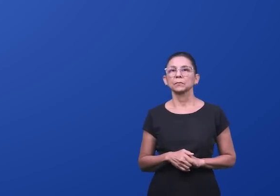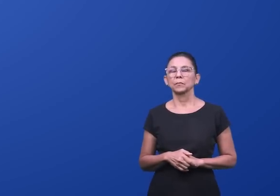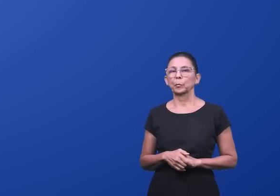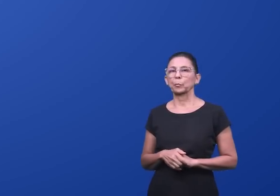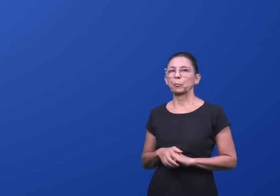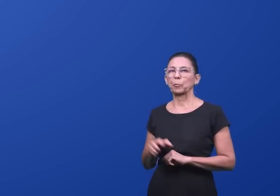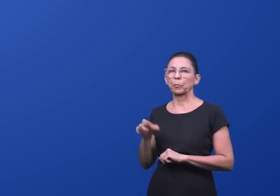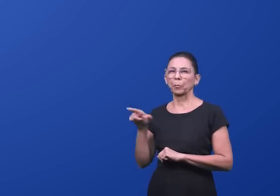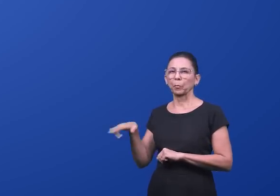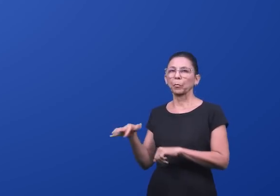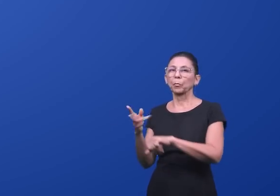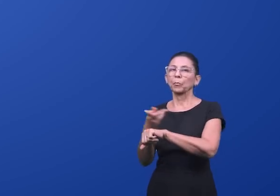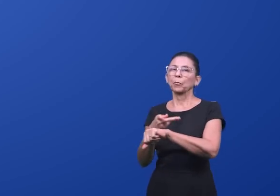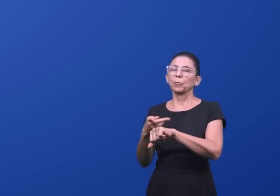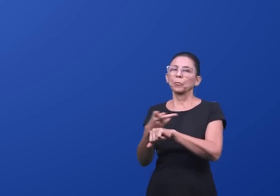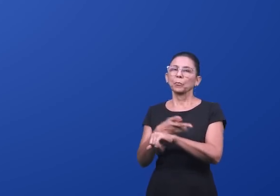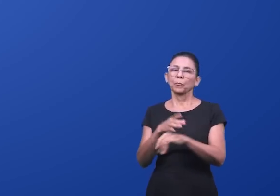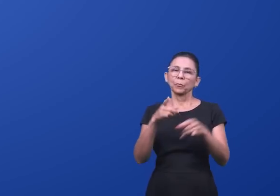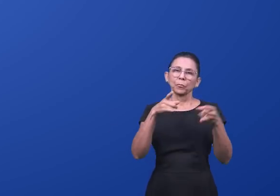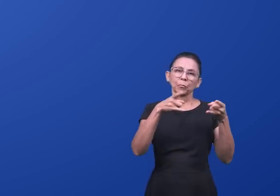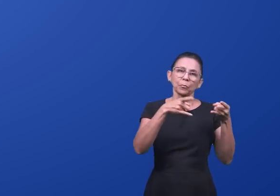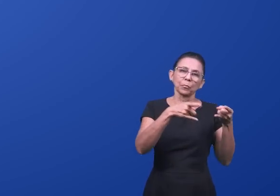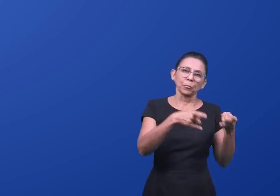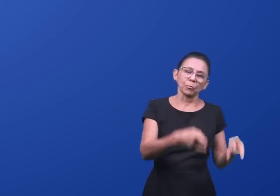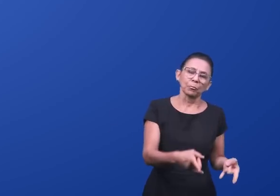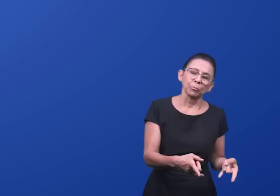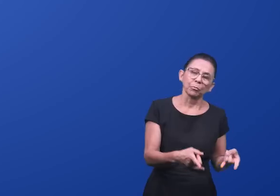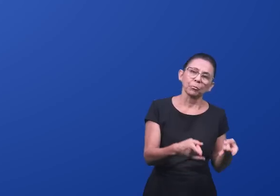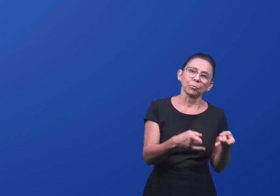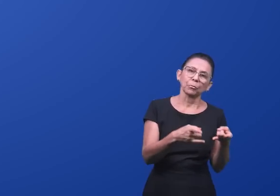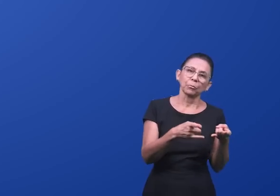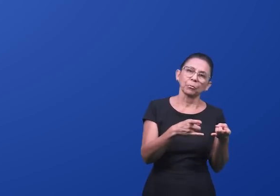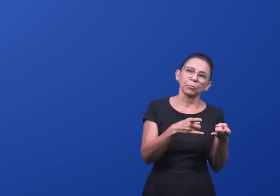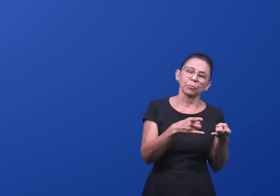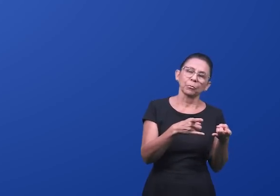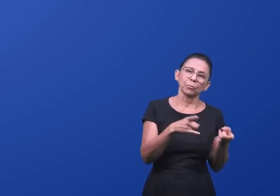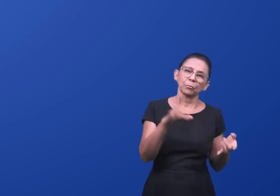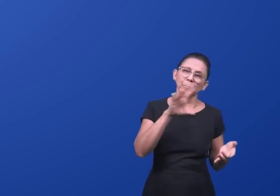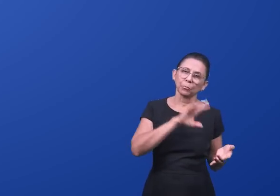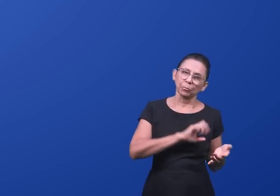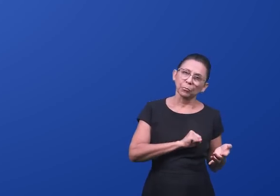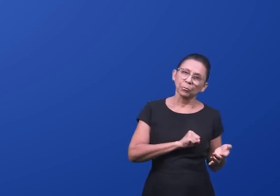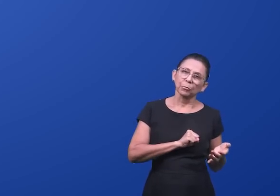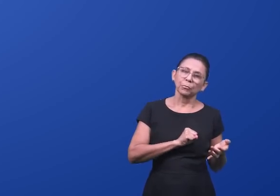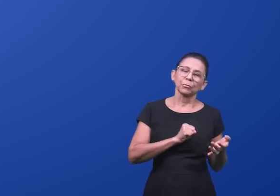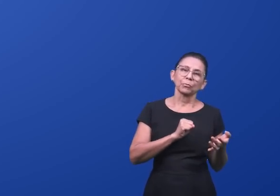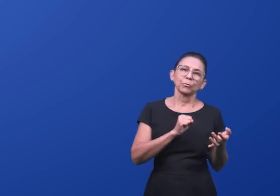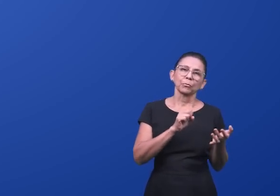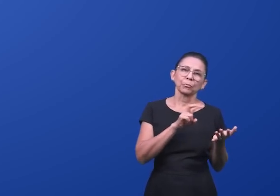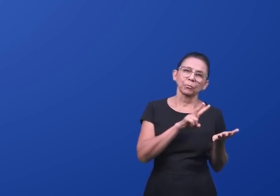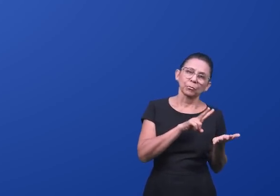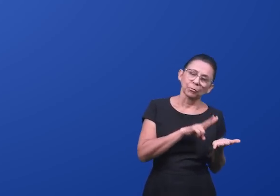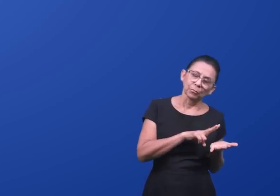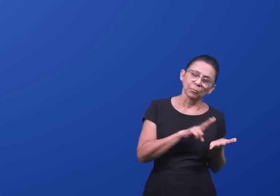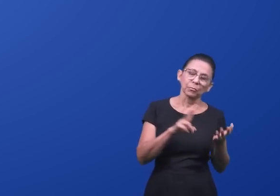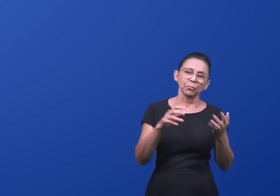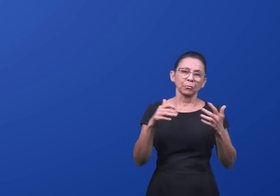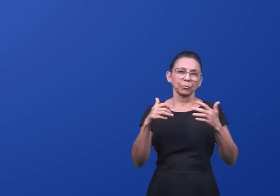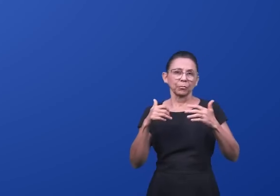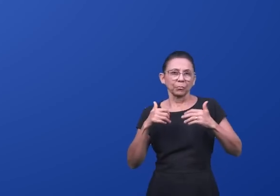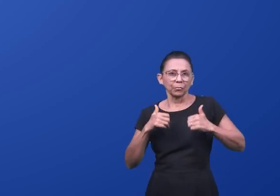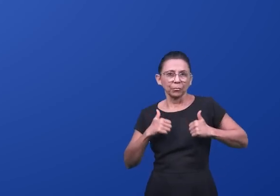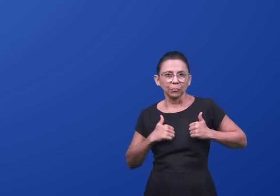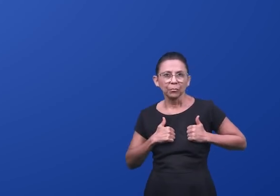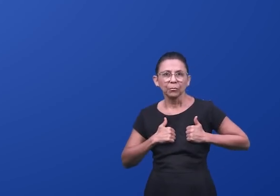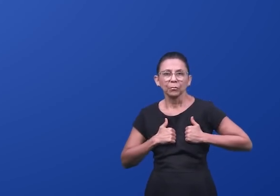amado, deitada no comodismo, depois se levanta, continua buscando em lugares errados.